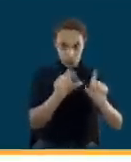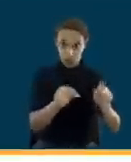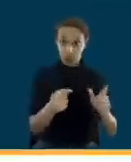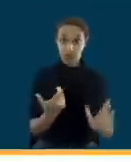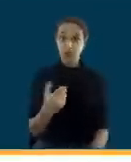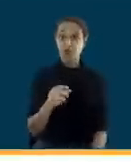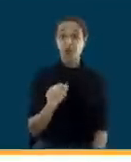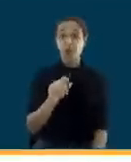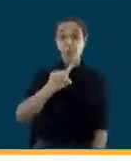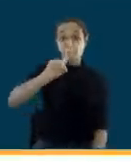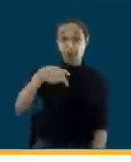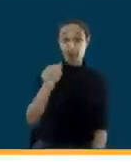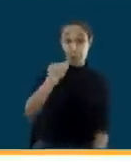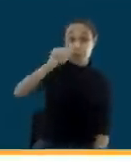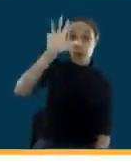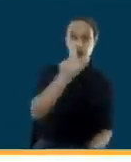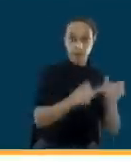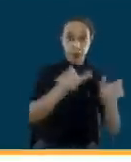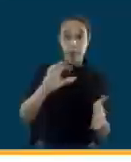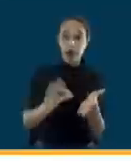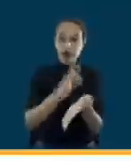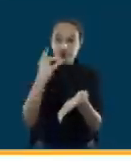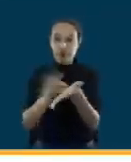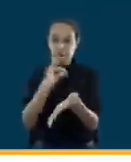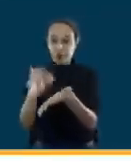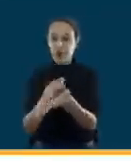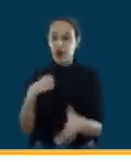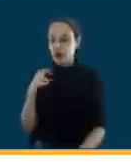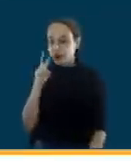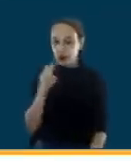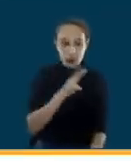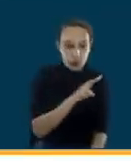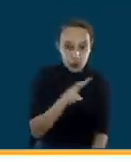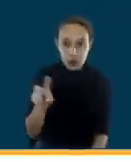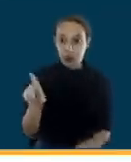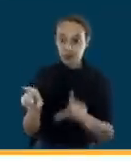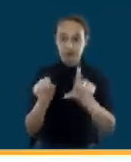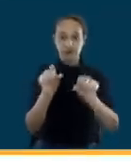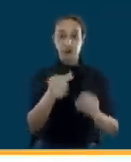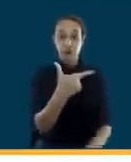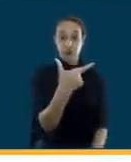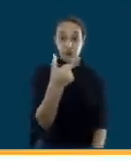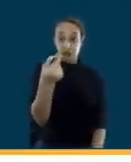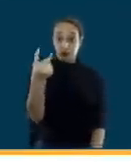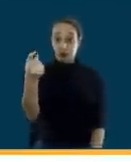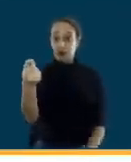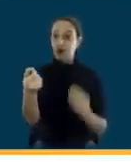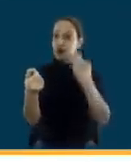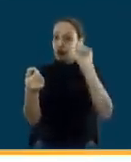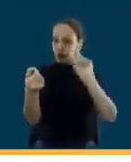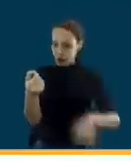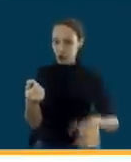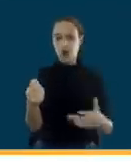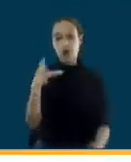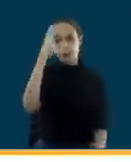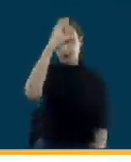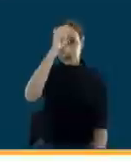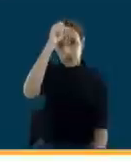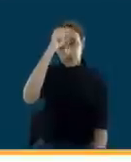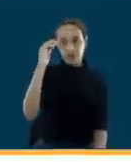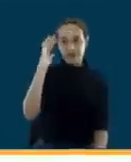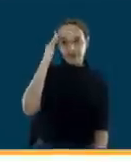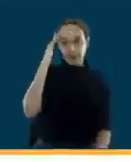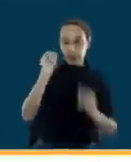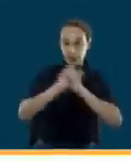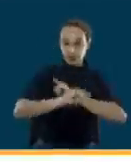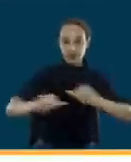inscritos, eles sejam multiplicadores, é uma responsabilidade grande, né? Multipliquem o contexto